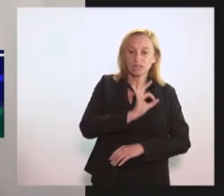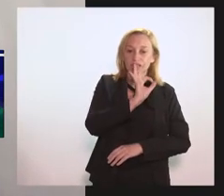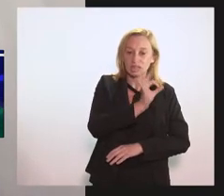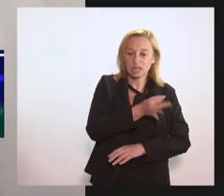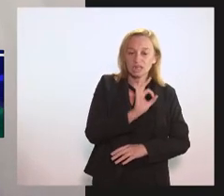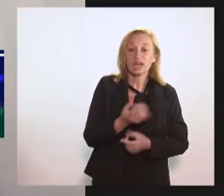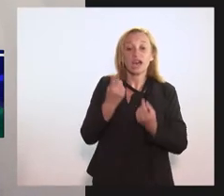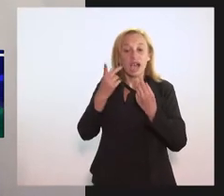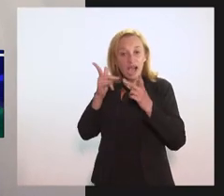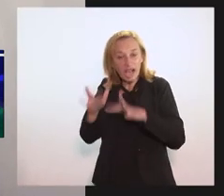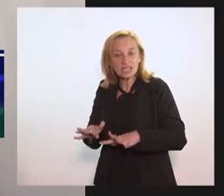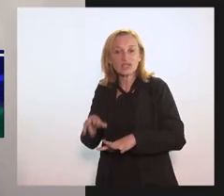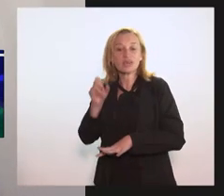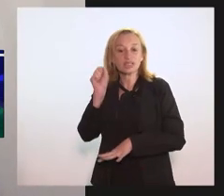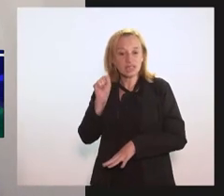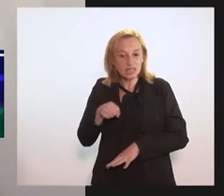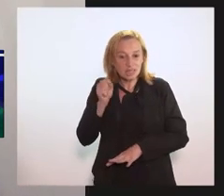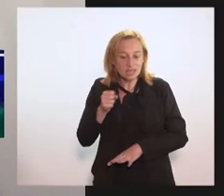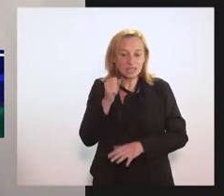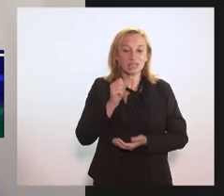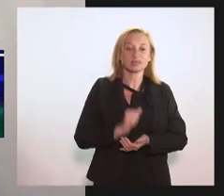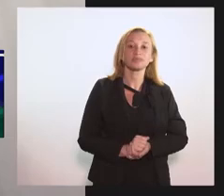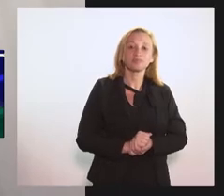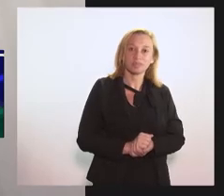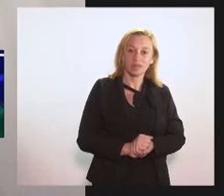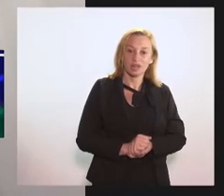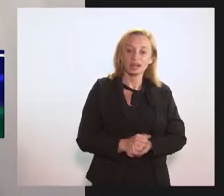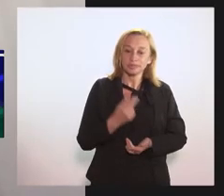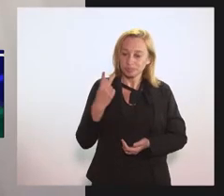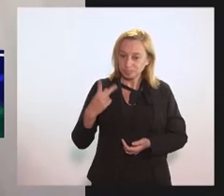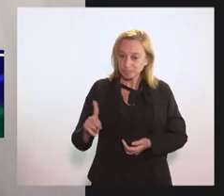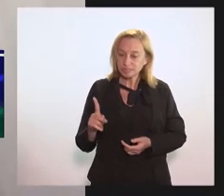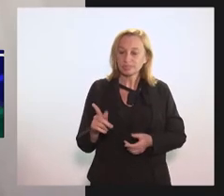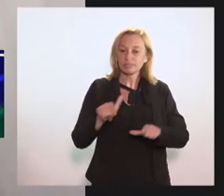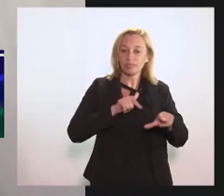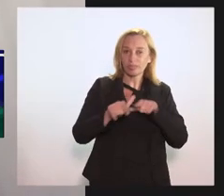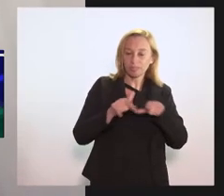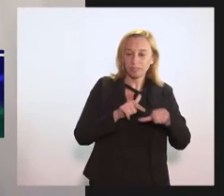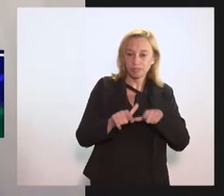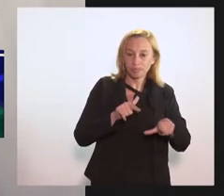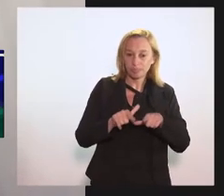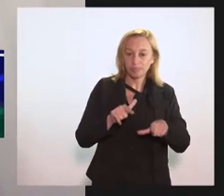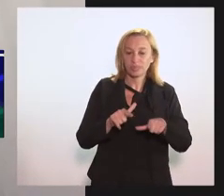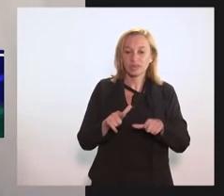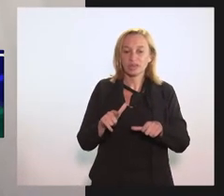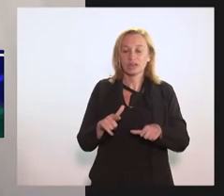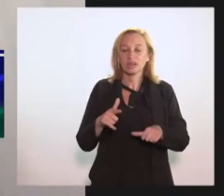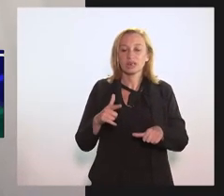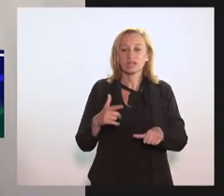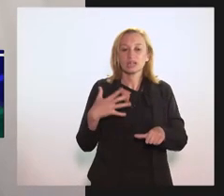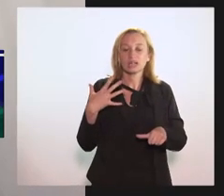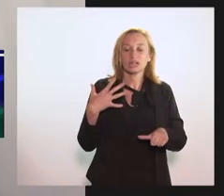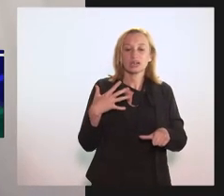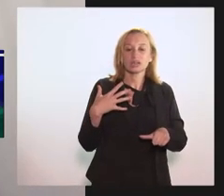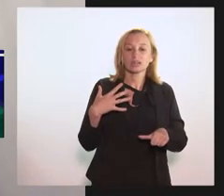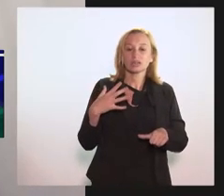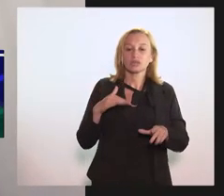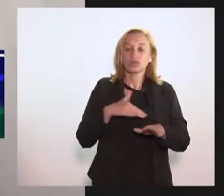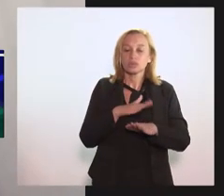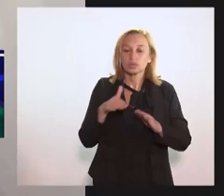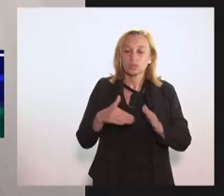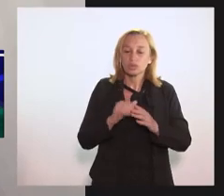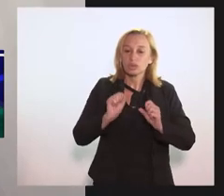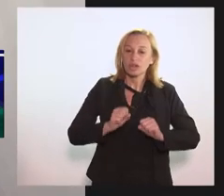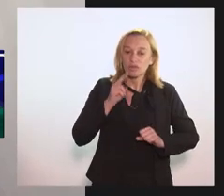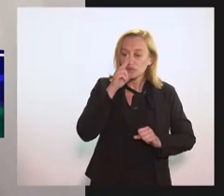a diferença e levam, através da sua sutileza, da sua beleza interior, toda a força